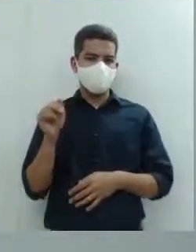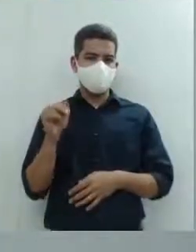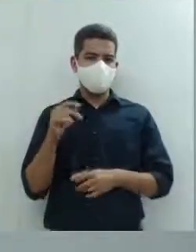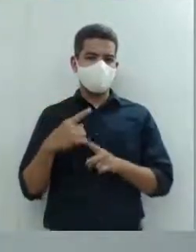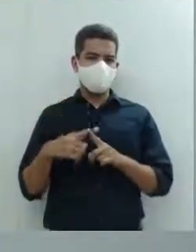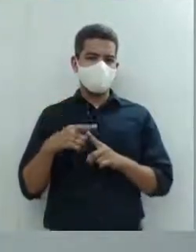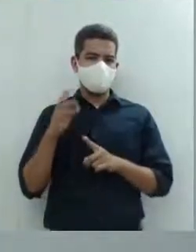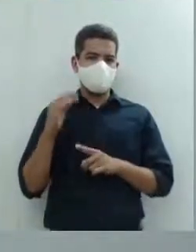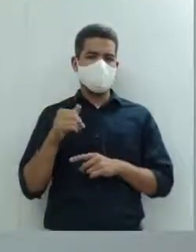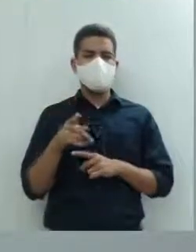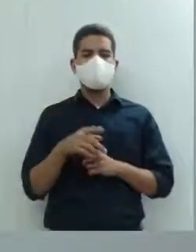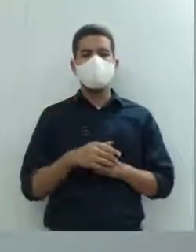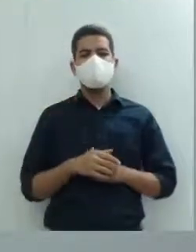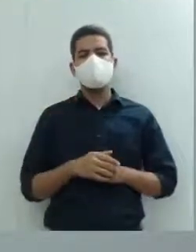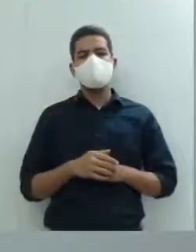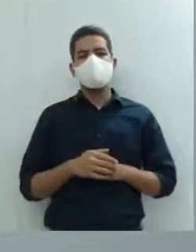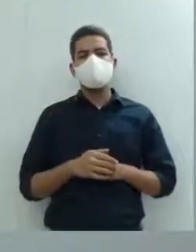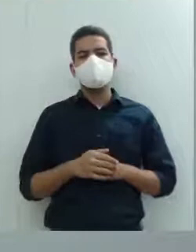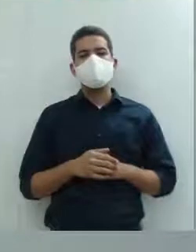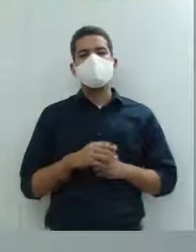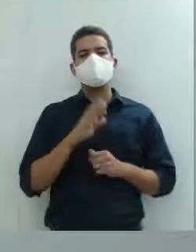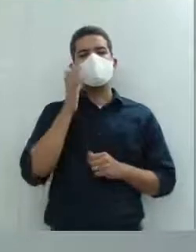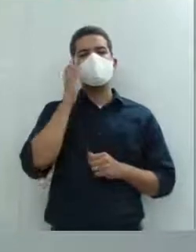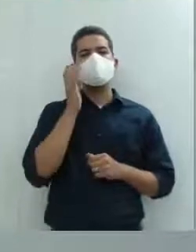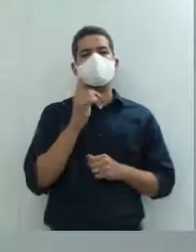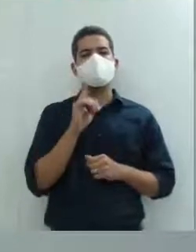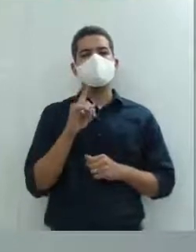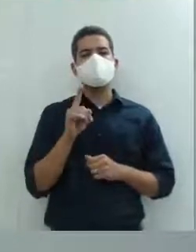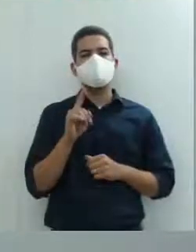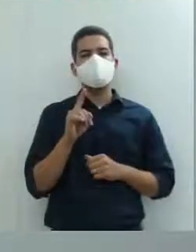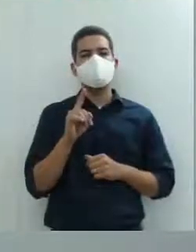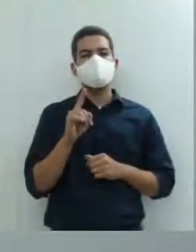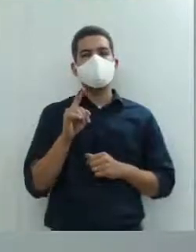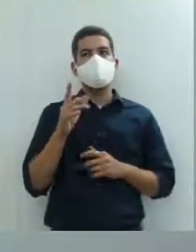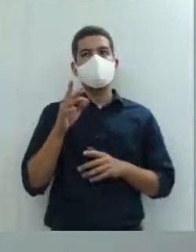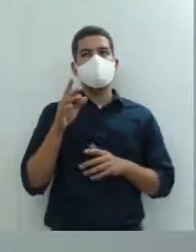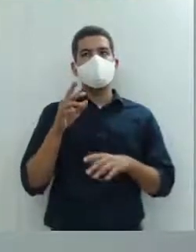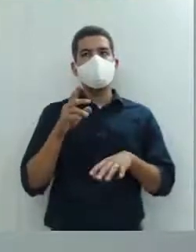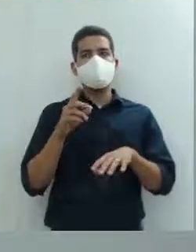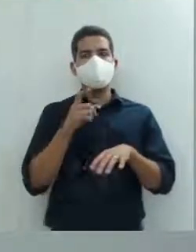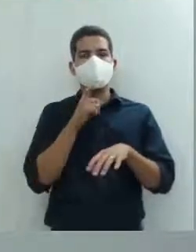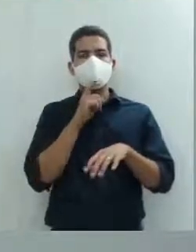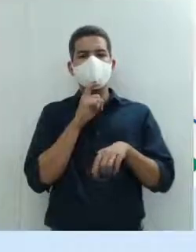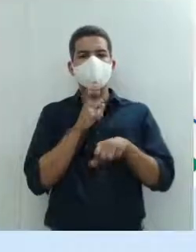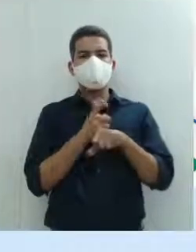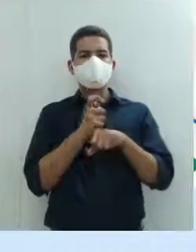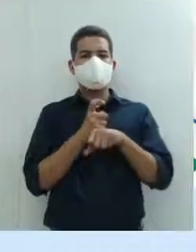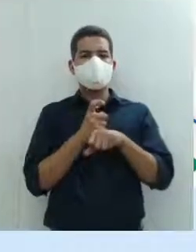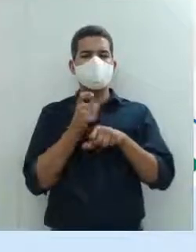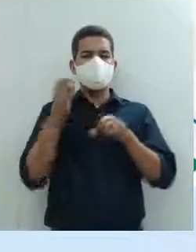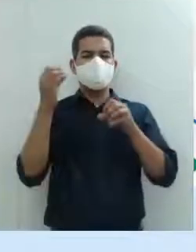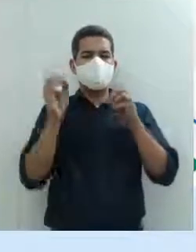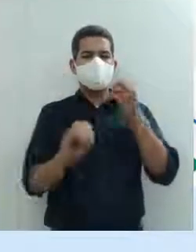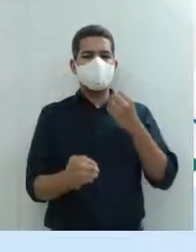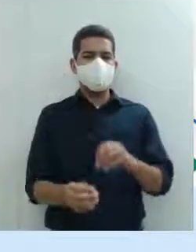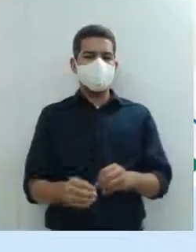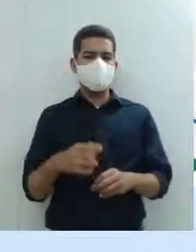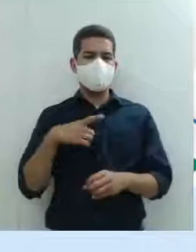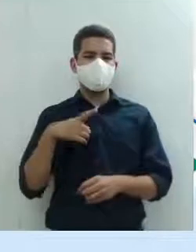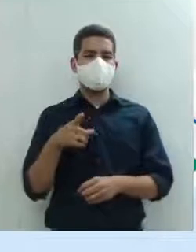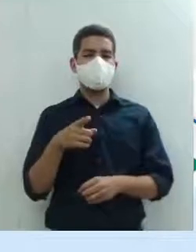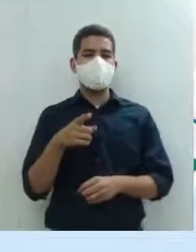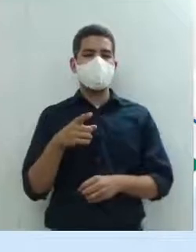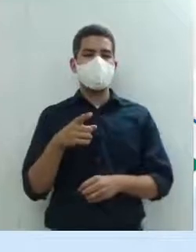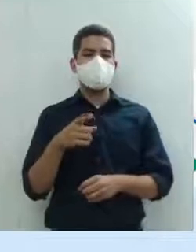o porquê isso acontece? Talvez não neve, mas granizo. Já viram precipitação de granizo? Né? O que seria essa